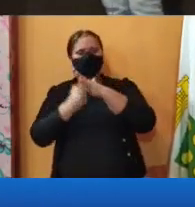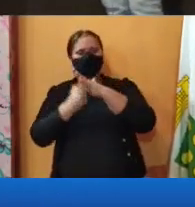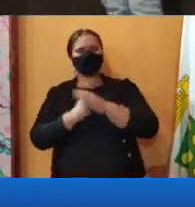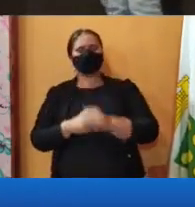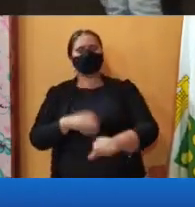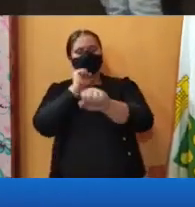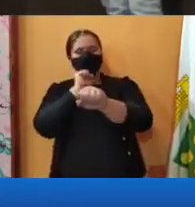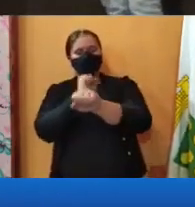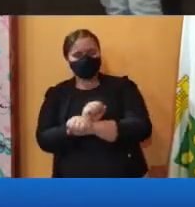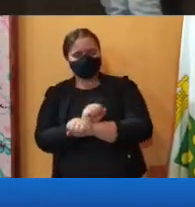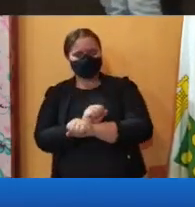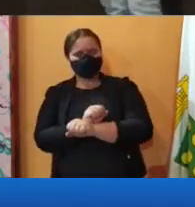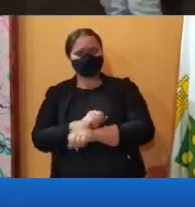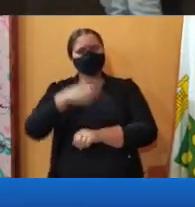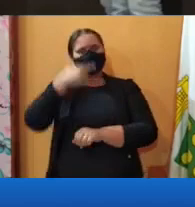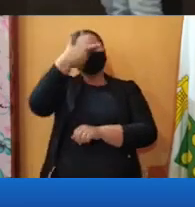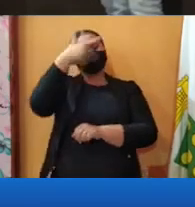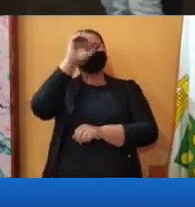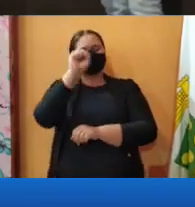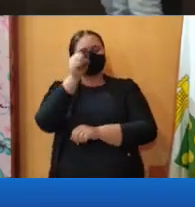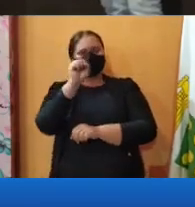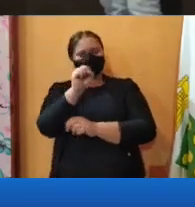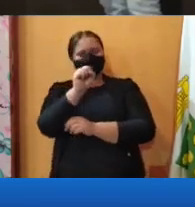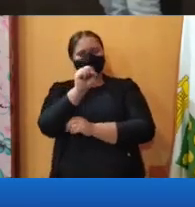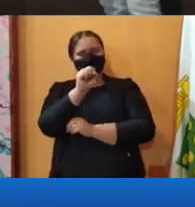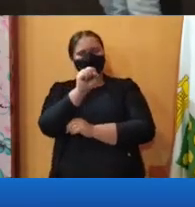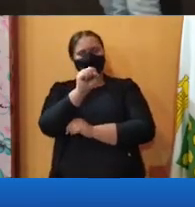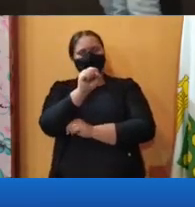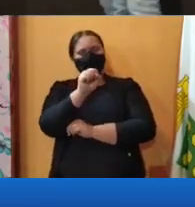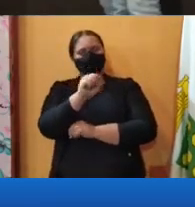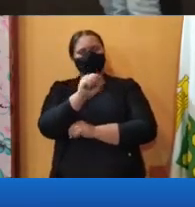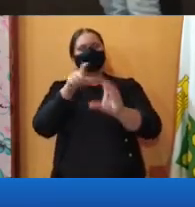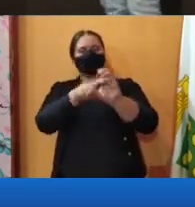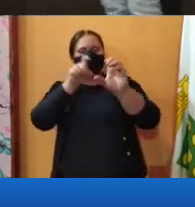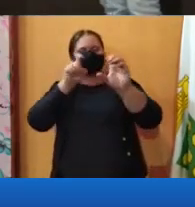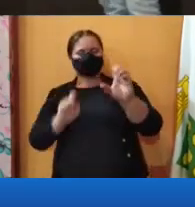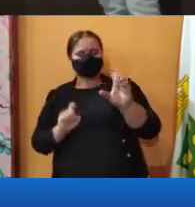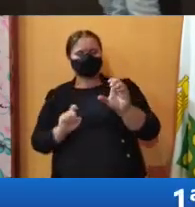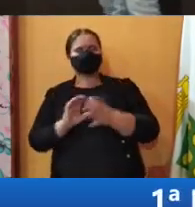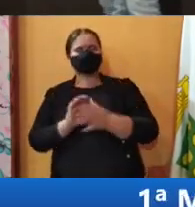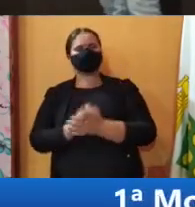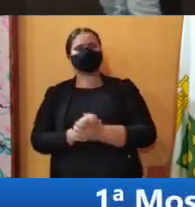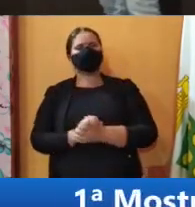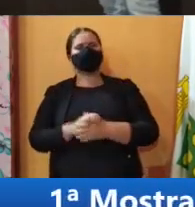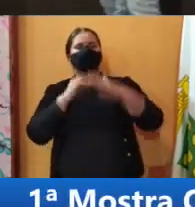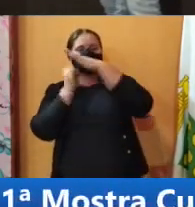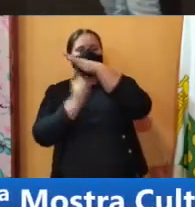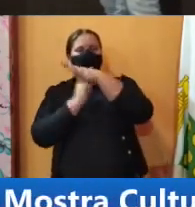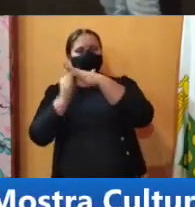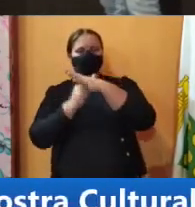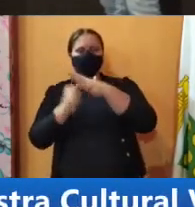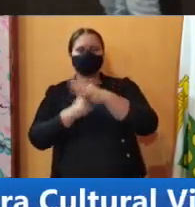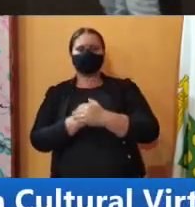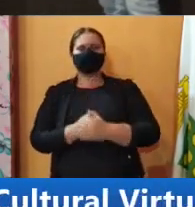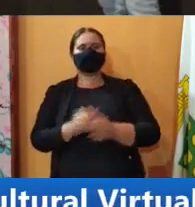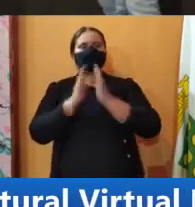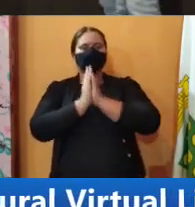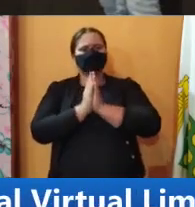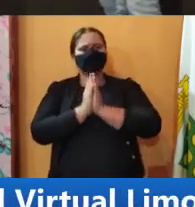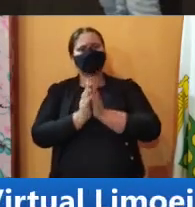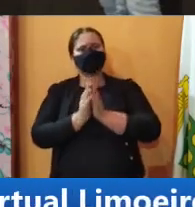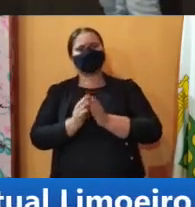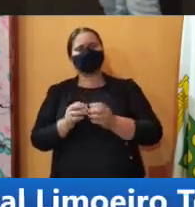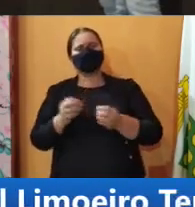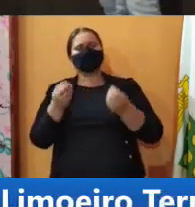reunião dia 28 agora, depois da nossa Semana da Emancipação, com a empresa para dizer, meu amigo, pelo amor de Deus, o que é que